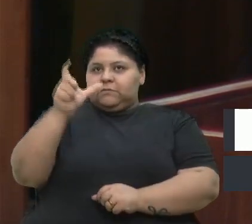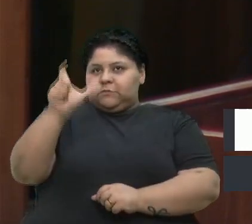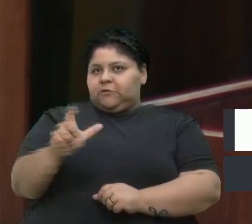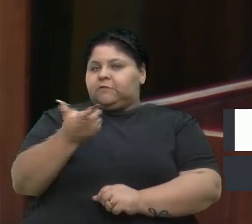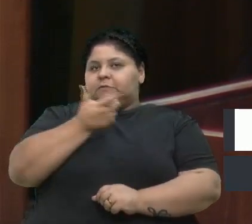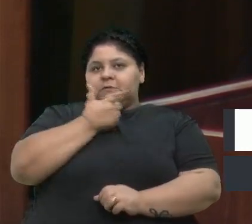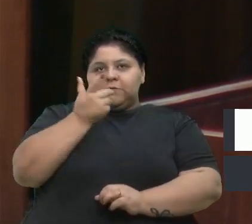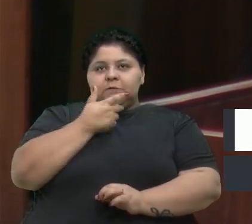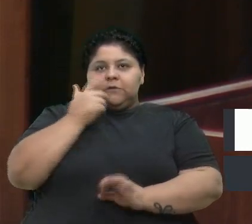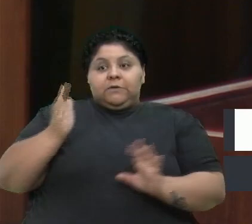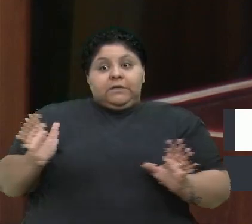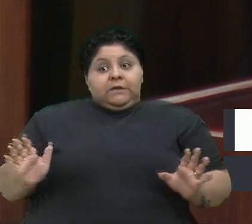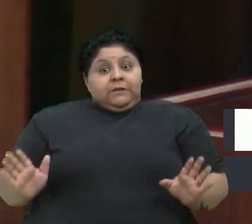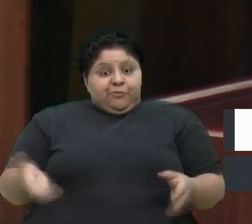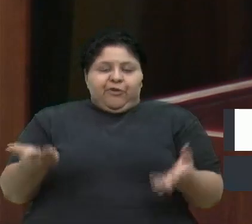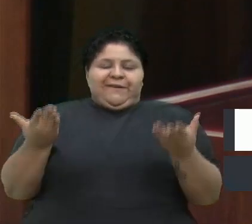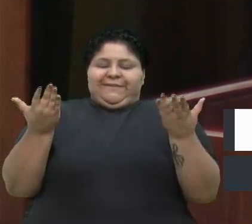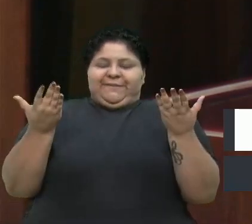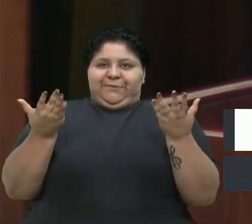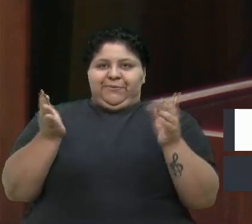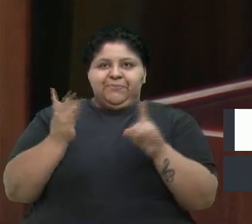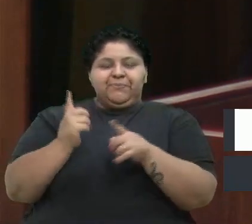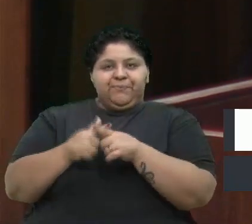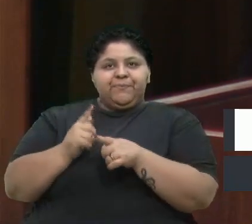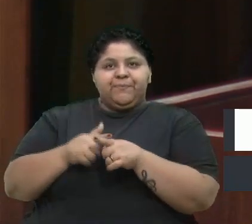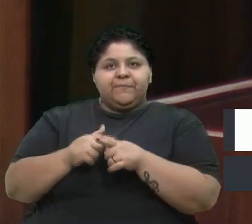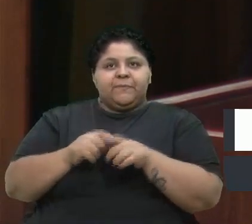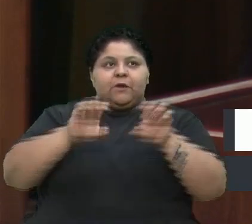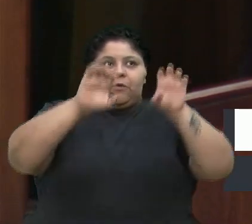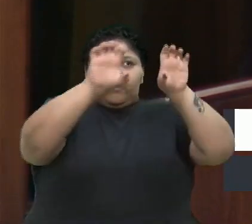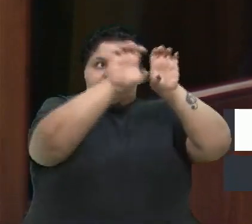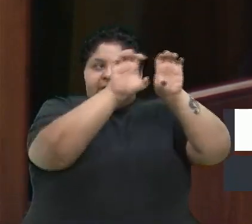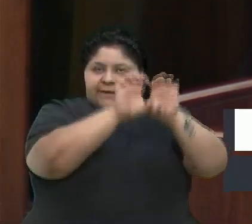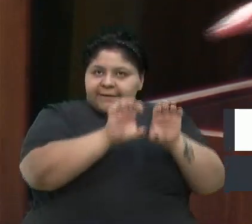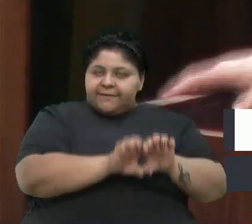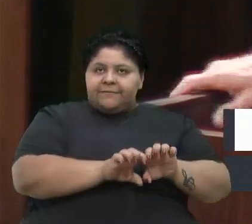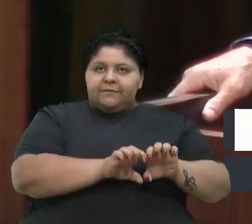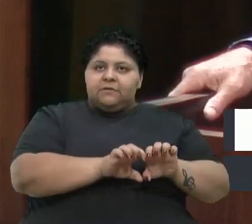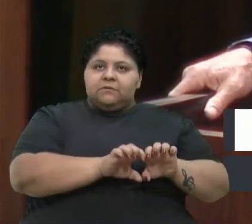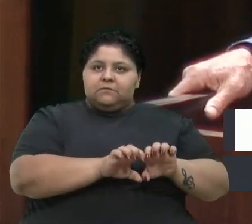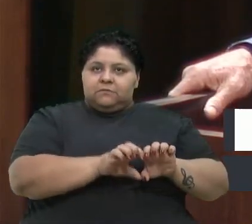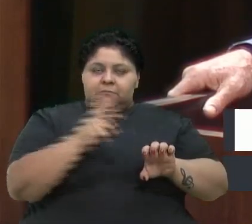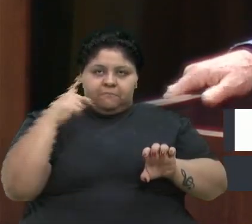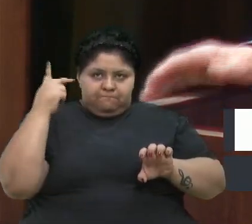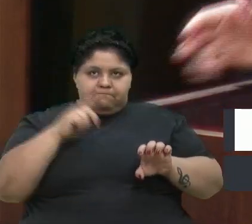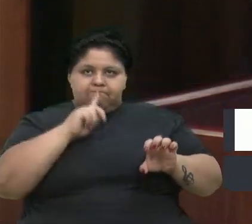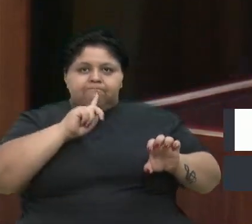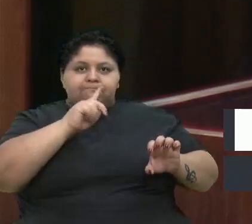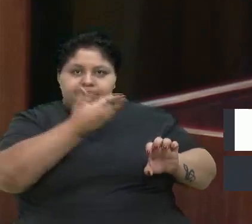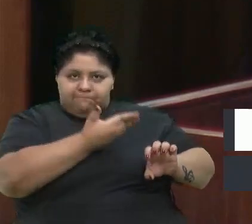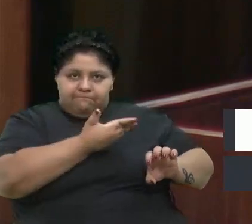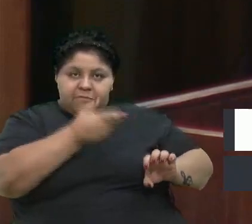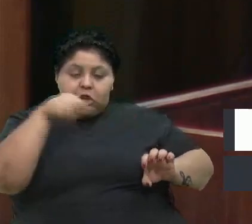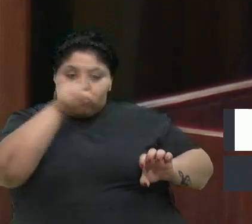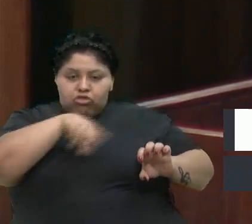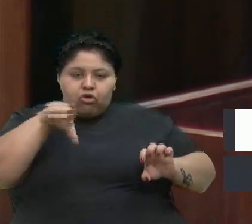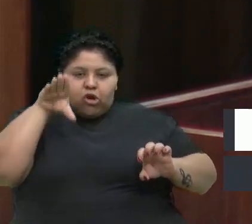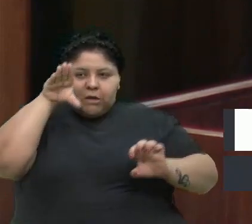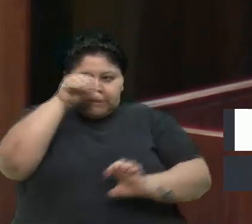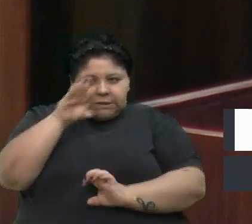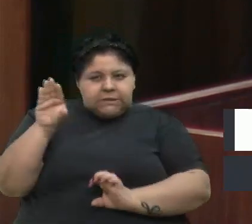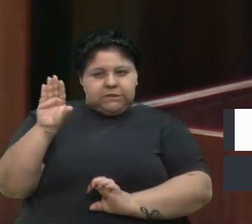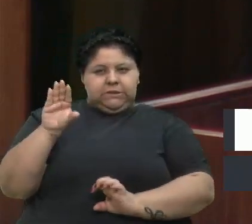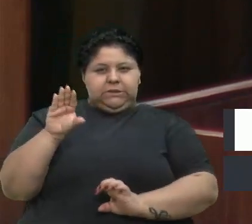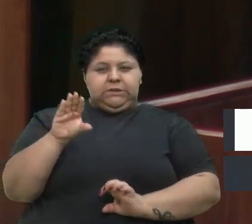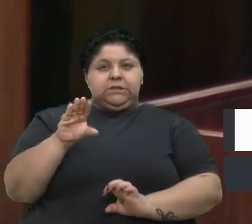uma empolgação, porque a estrutura, vereador Alberto, nós observamos o quanto ela é